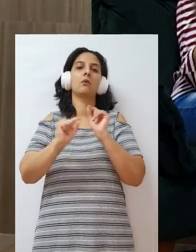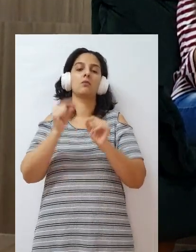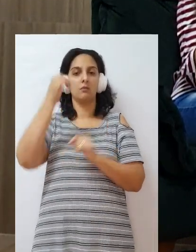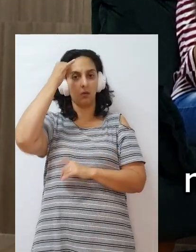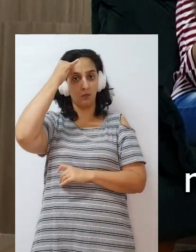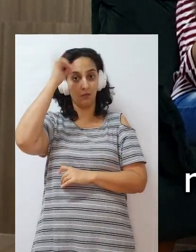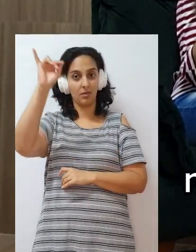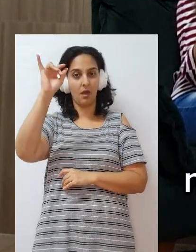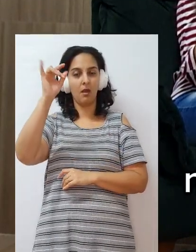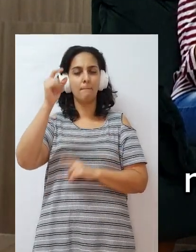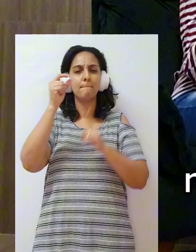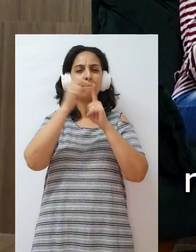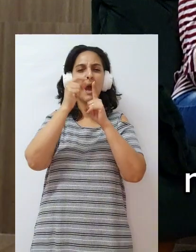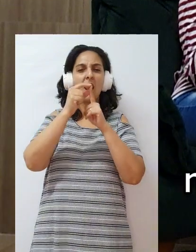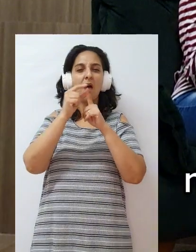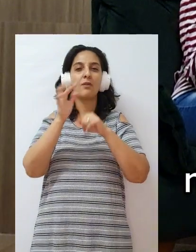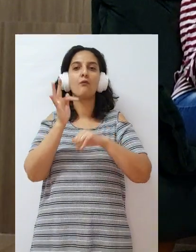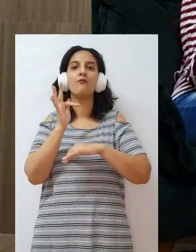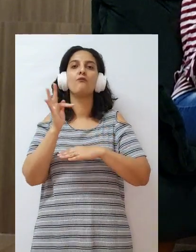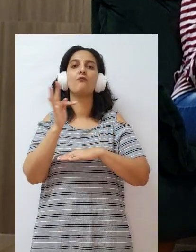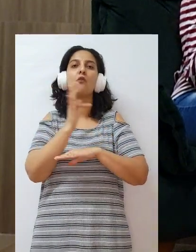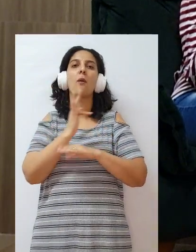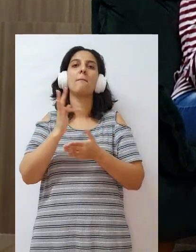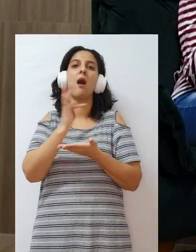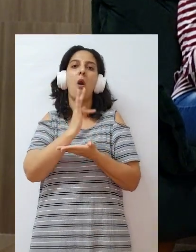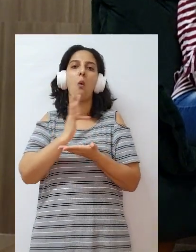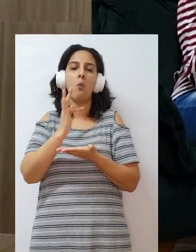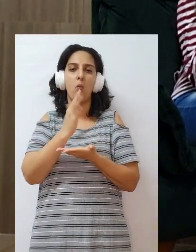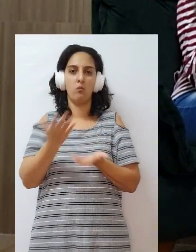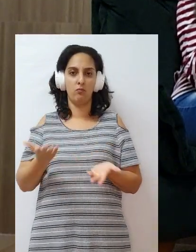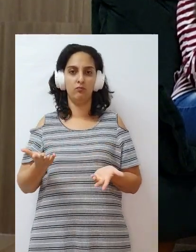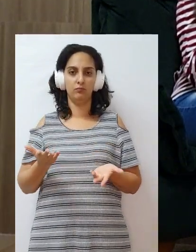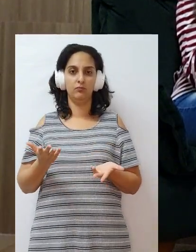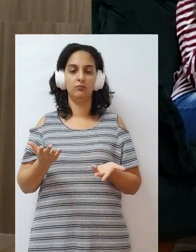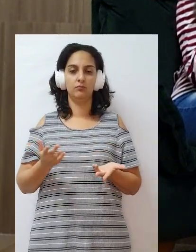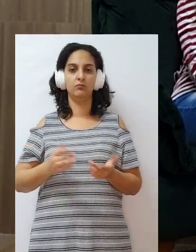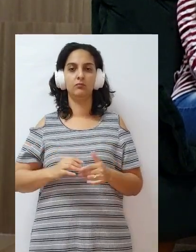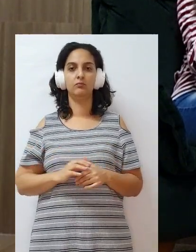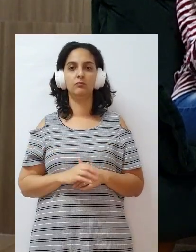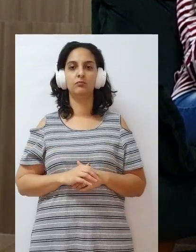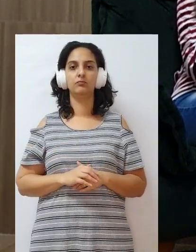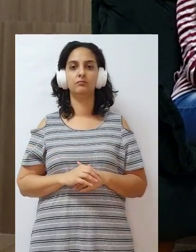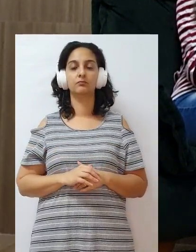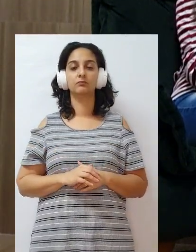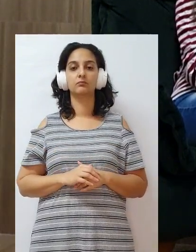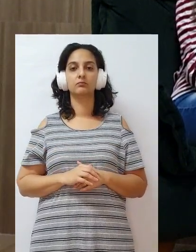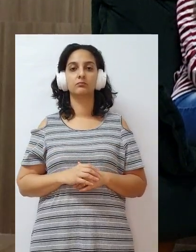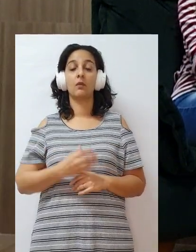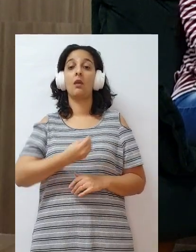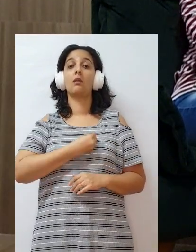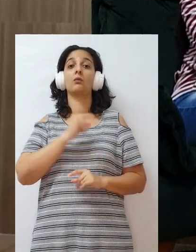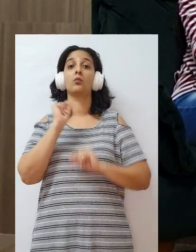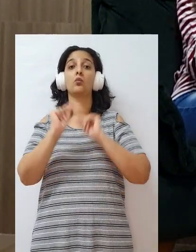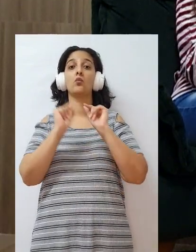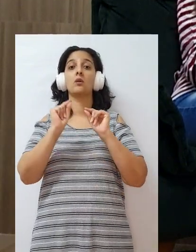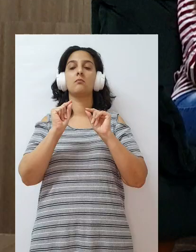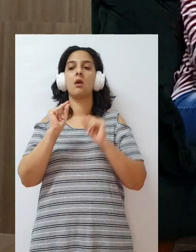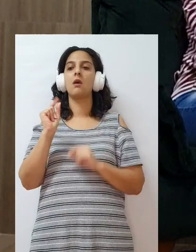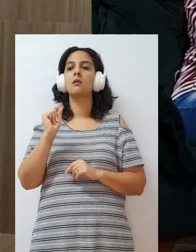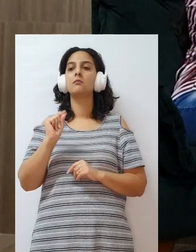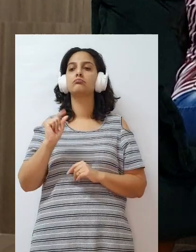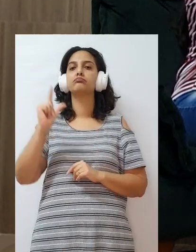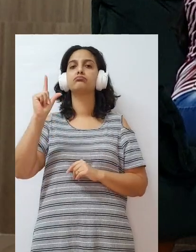seu tratamento seja passado com maior clareza. Existe uma escala, chama escala